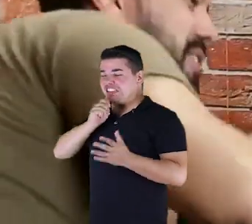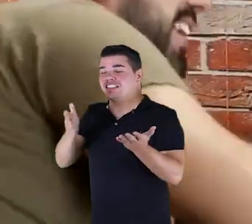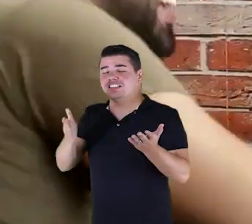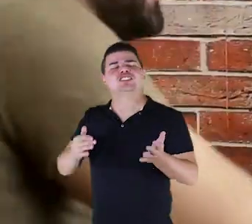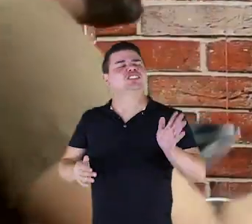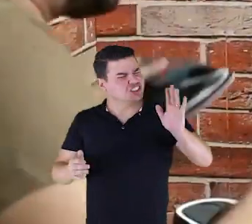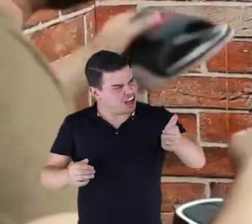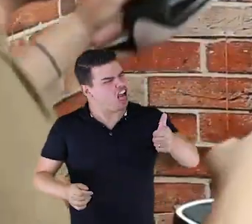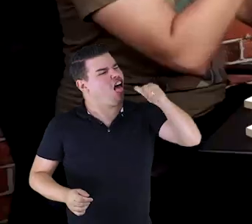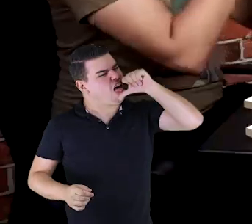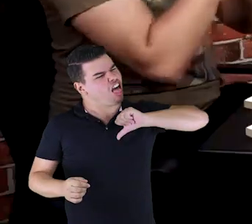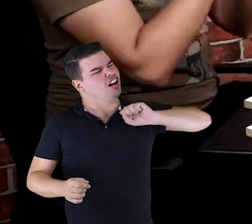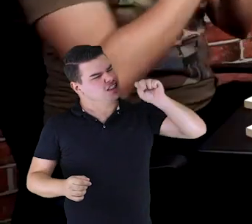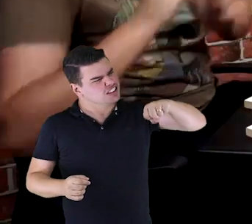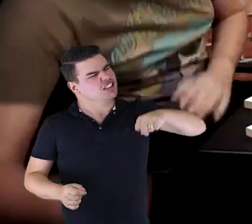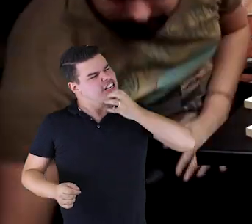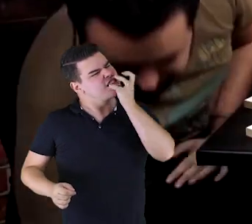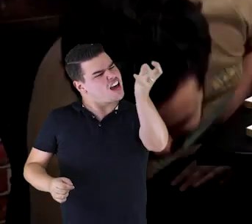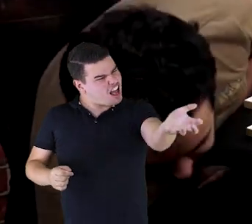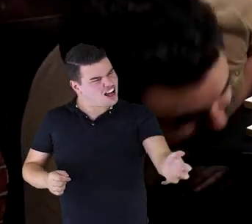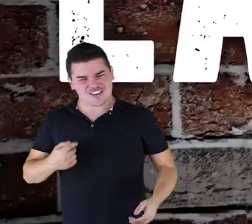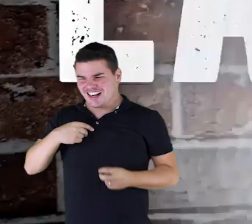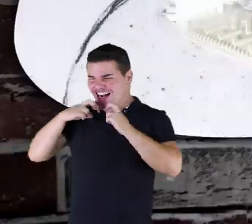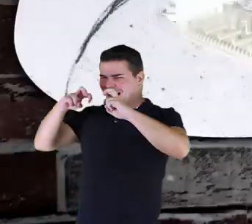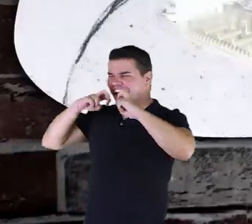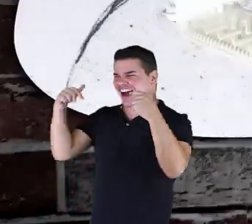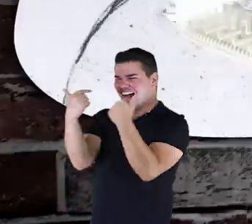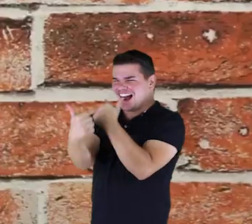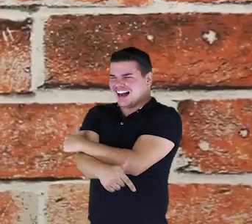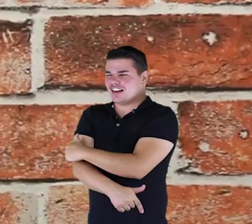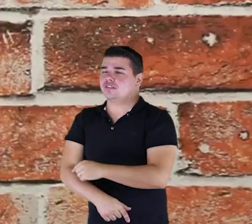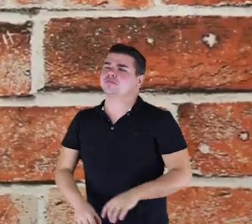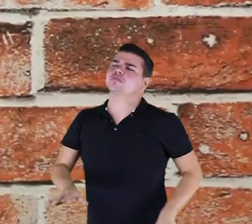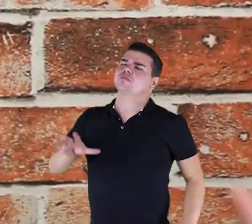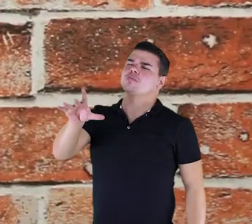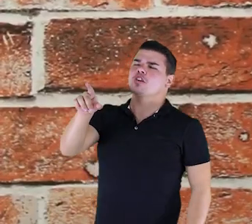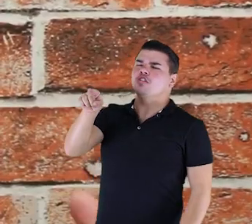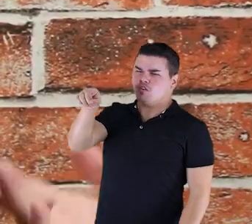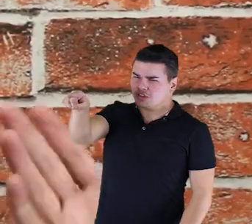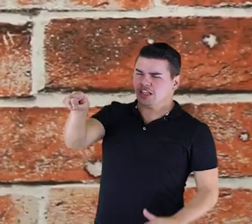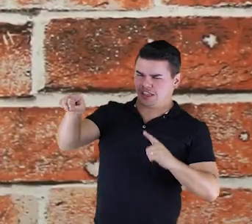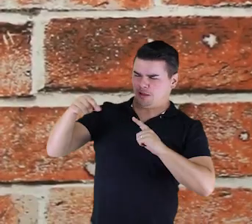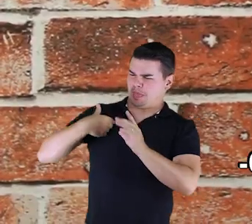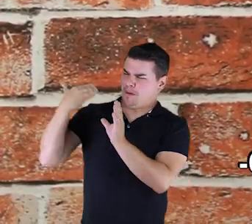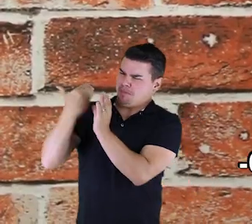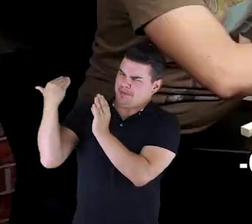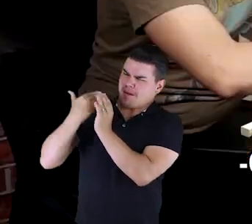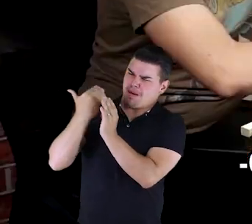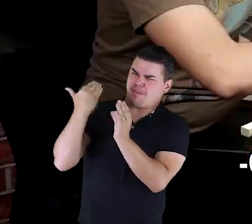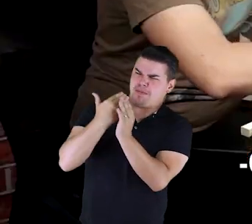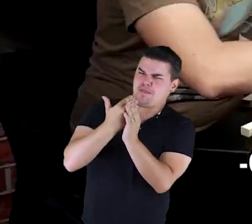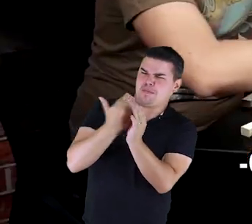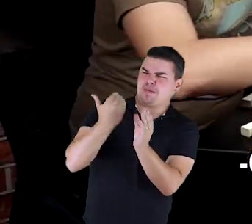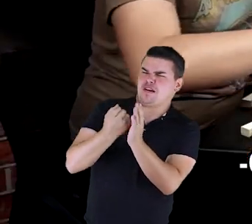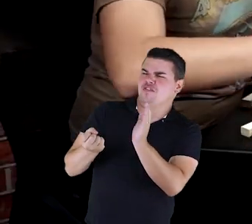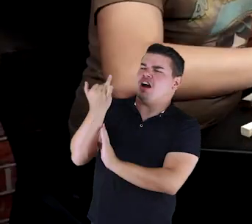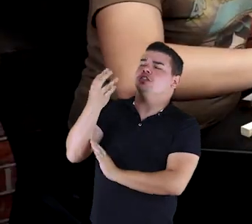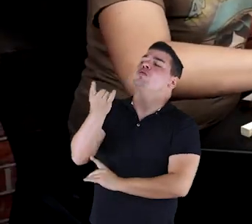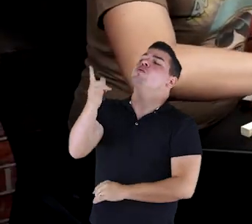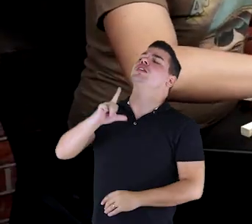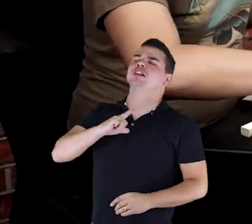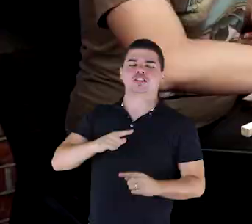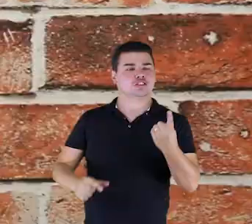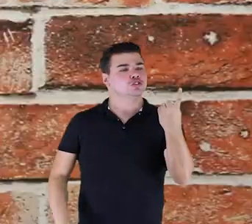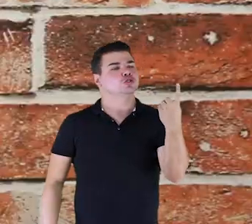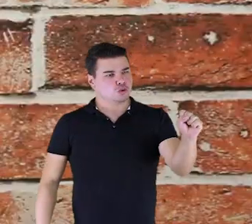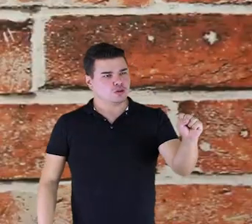Você já tinha engolido, caralho! Um chinelo cai sobre você a palavra lapada. Você coleciona processos. Você tem... Cid empilha os blocos.